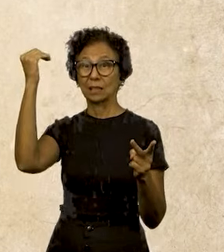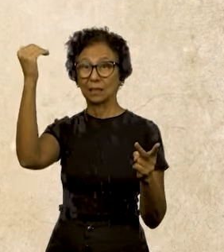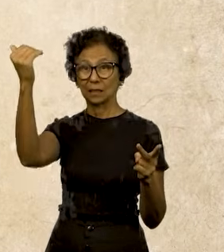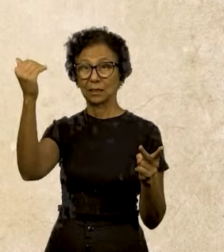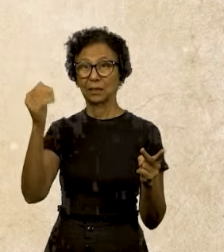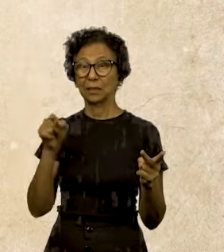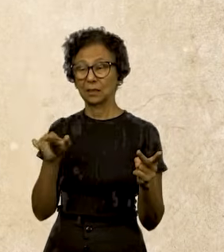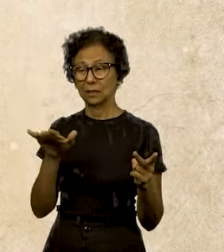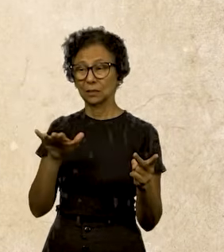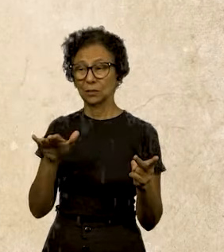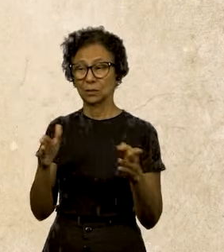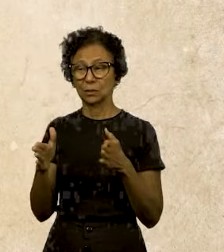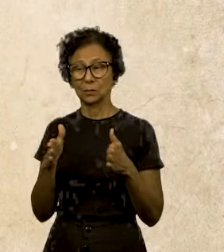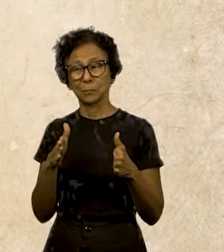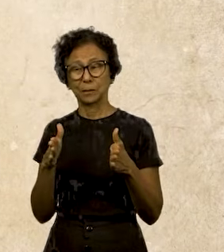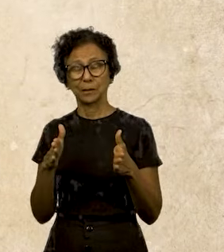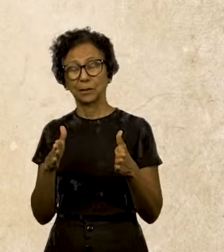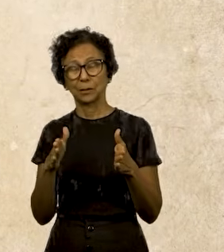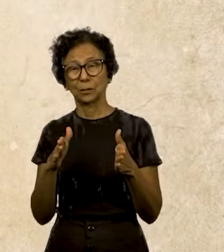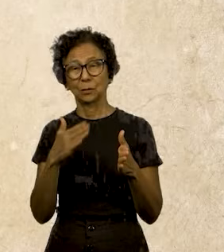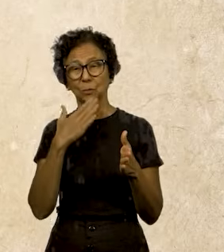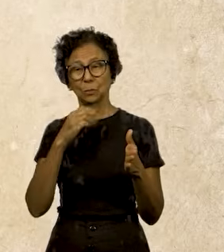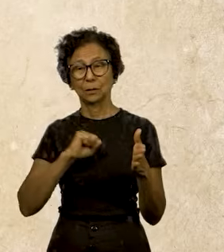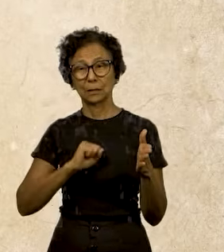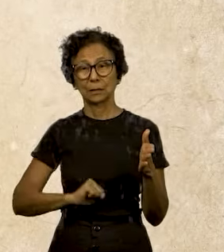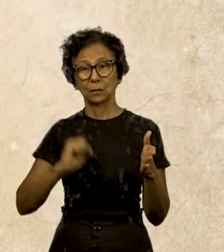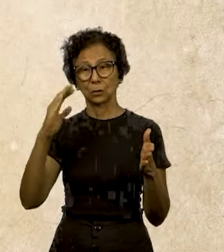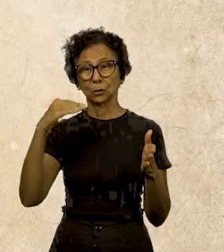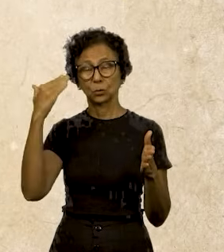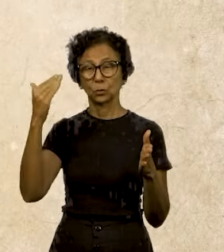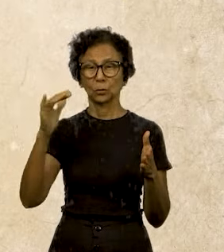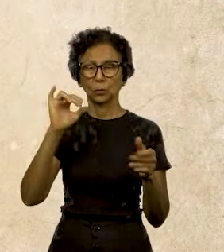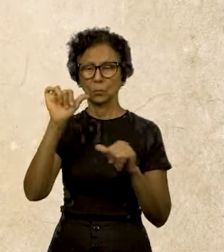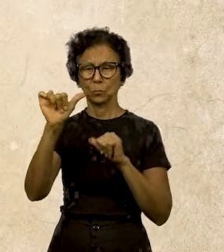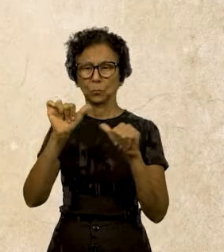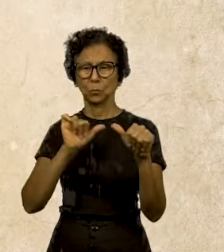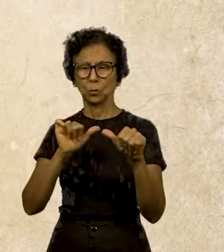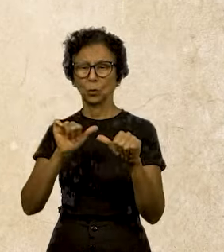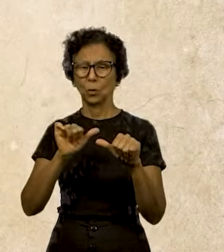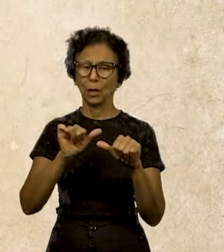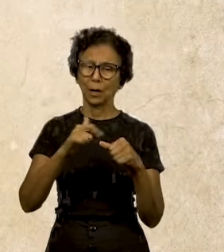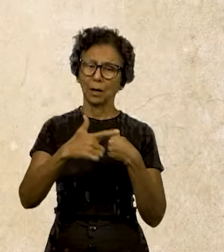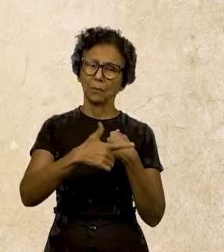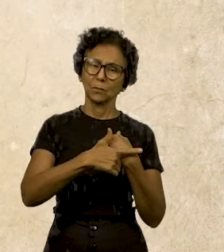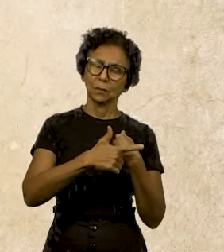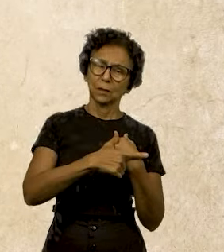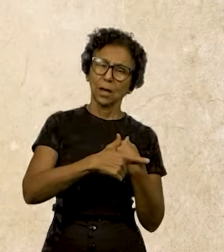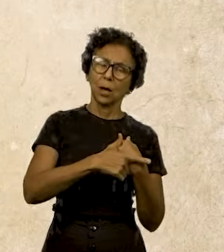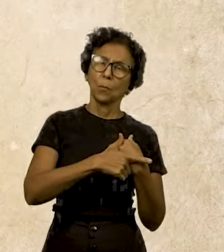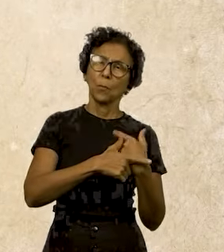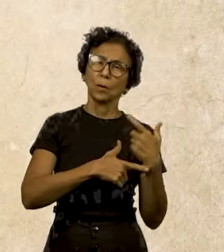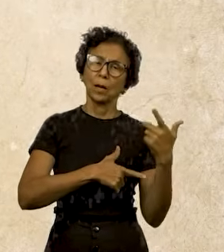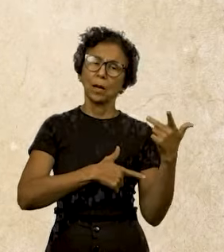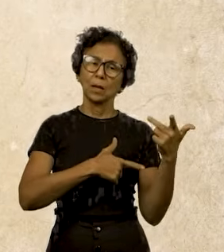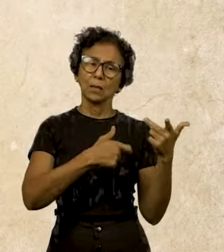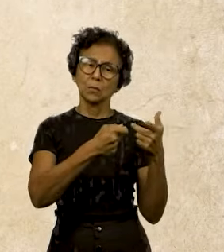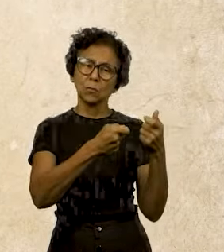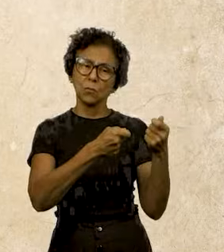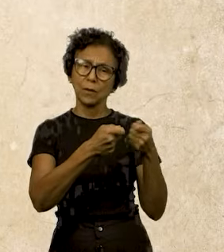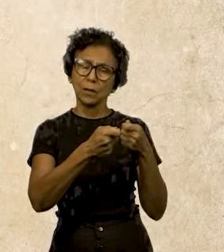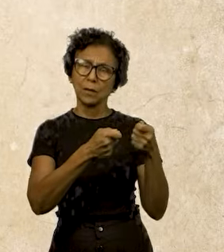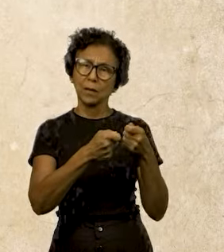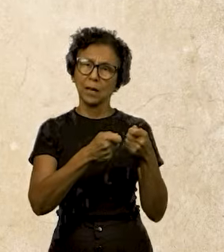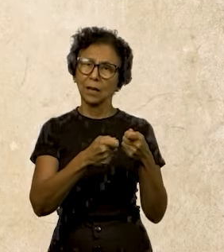época, ele mudou um pouquinho ali a função dele, ele governava o sinédrio e governava